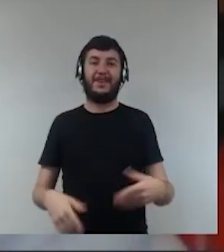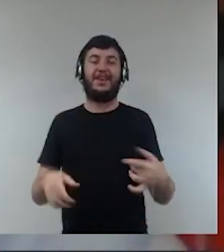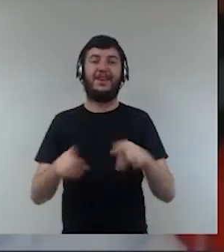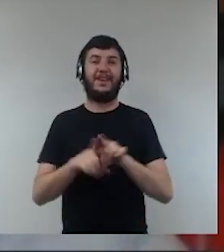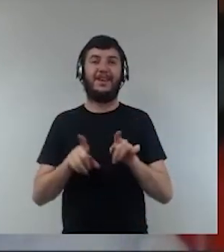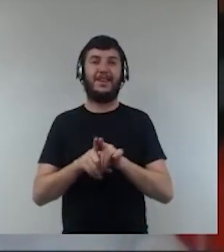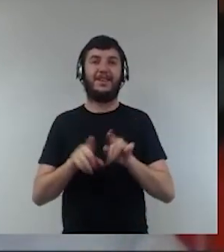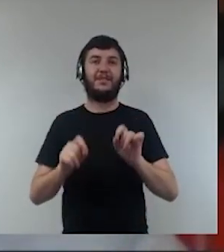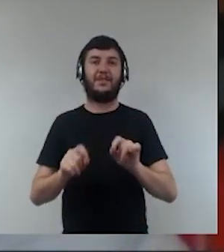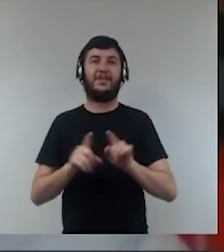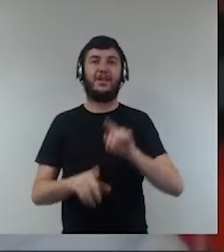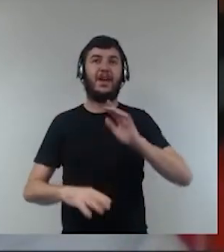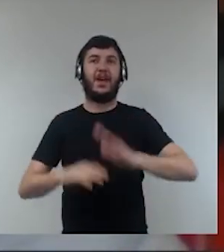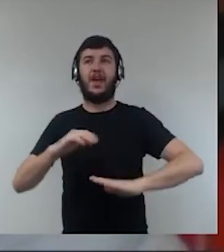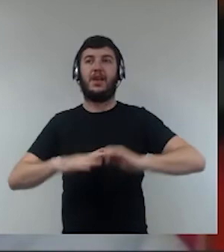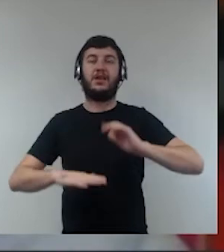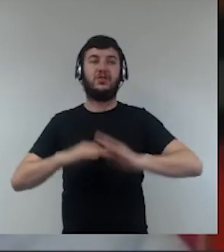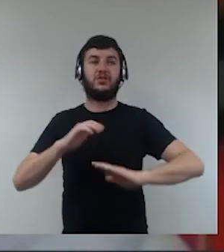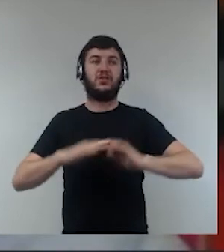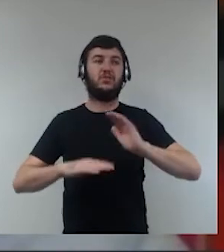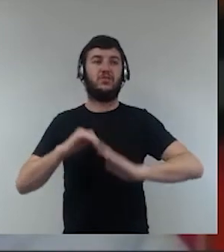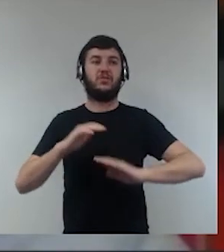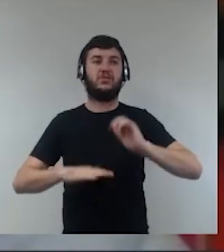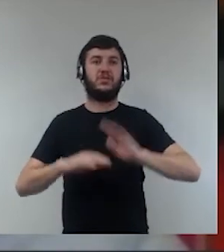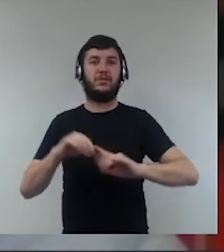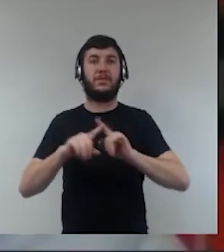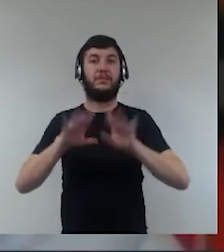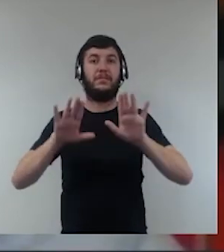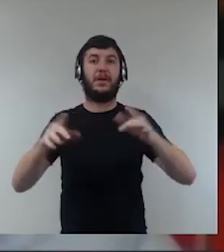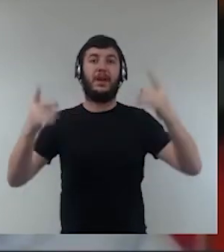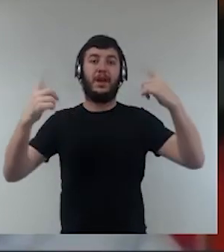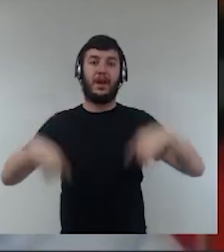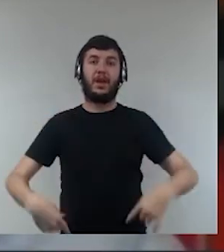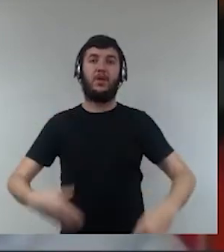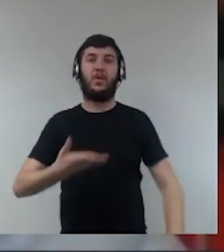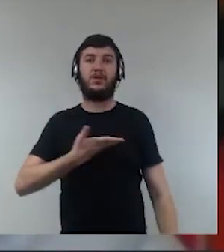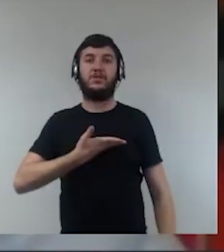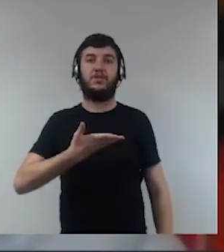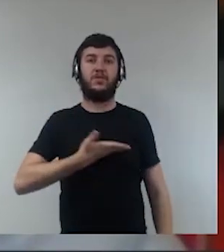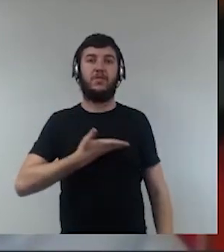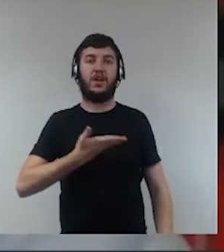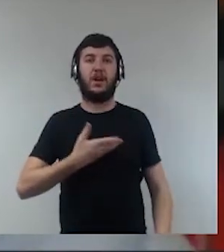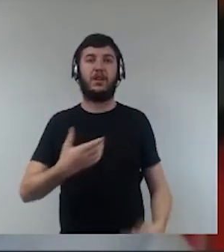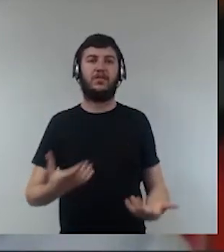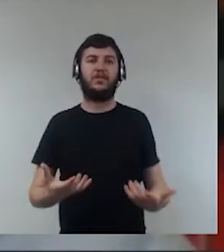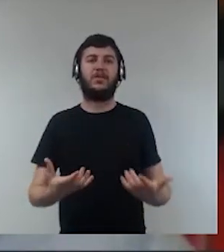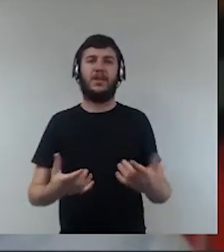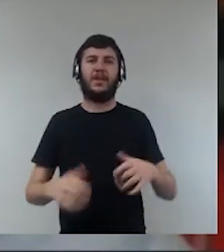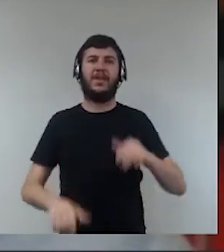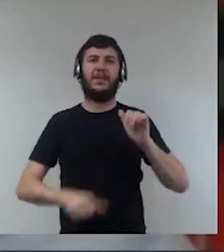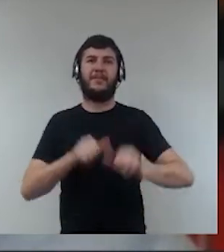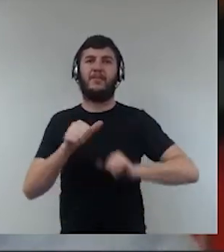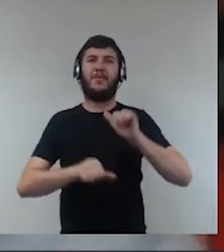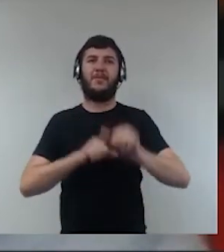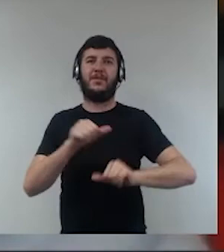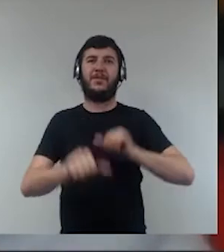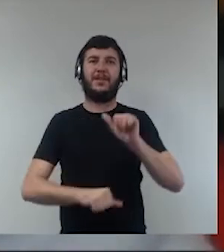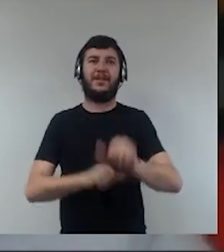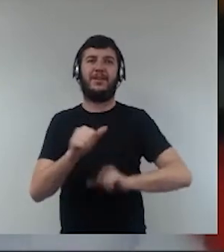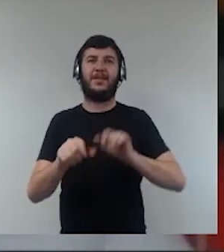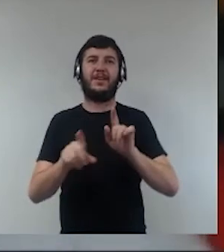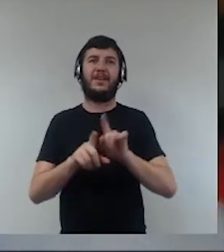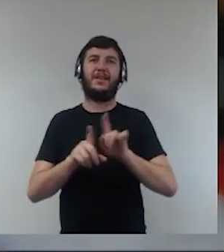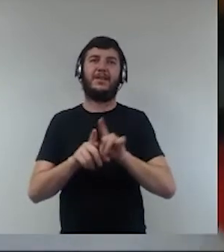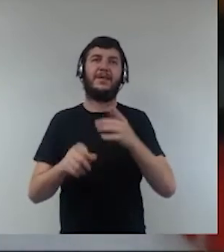de reflexão. Né, eu também, como advogado, tenho sentido toda essa mudança, né, como as pessoas